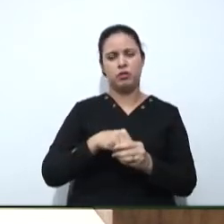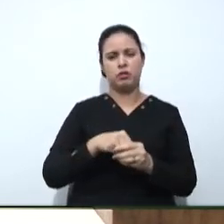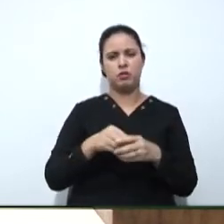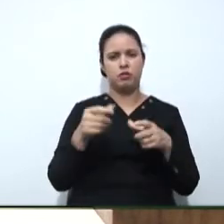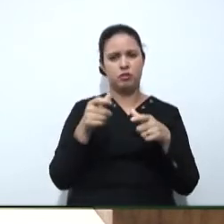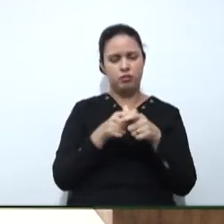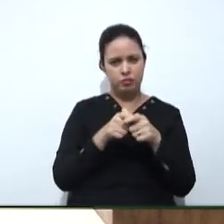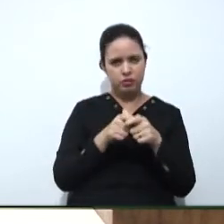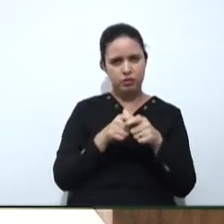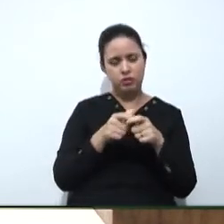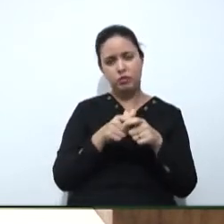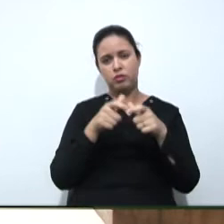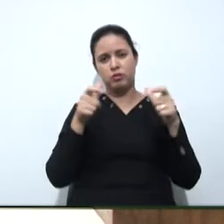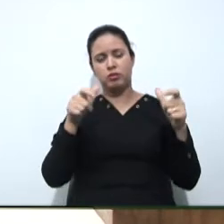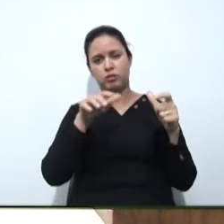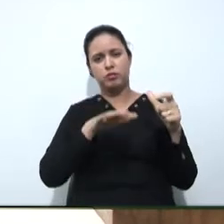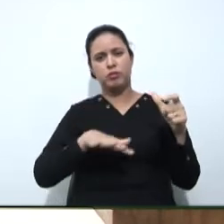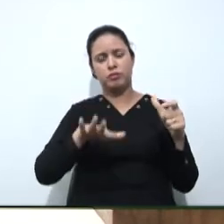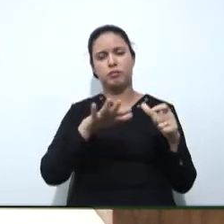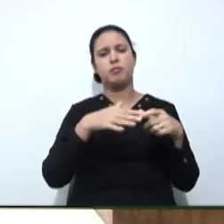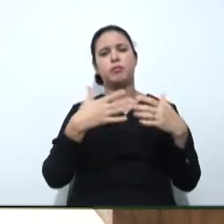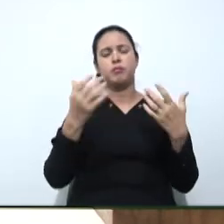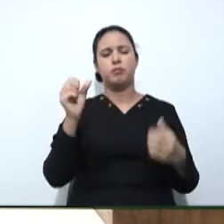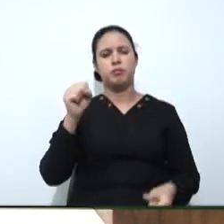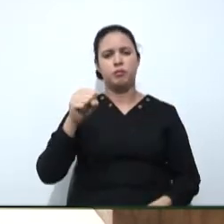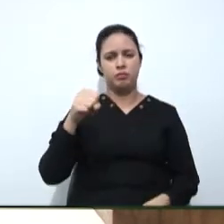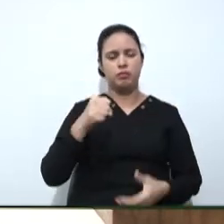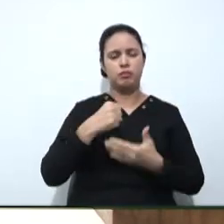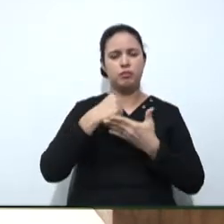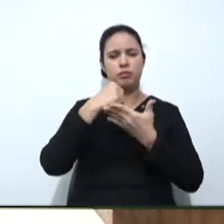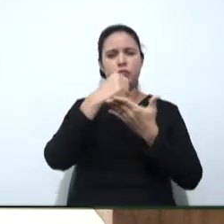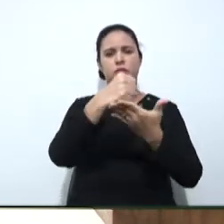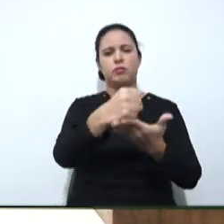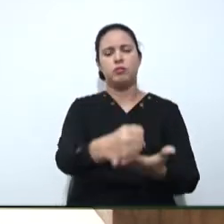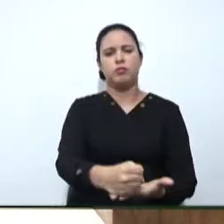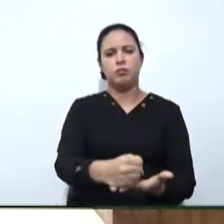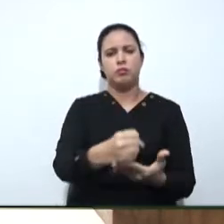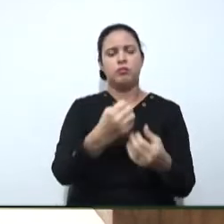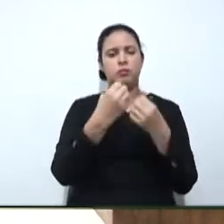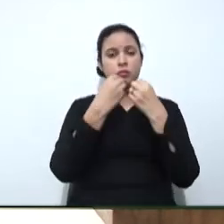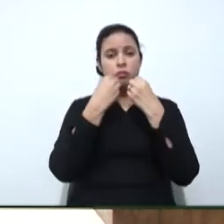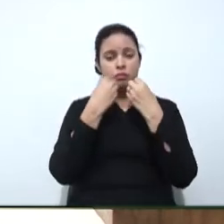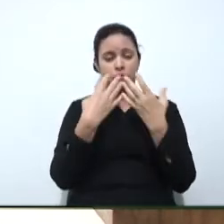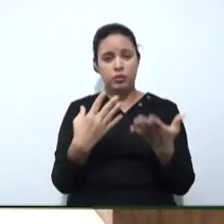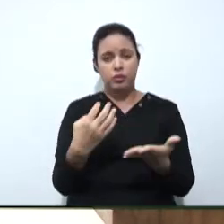macroambiente, com certeza ela vai entregar, ela terá boas